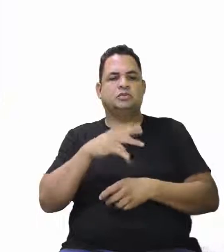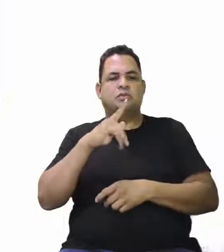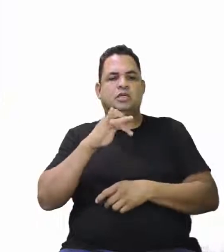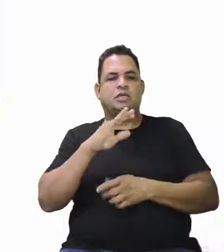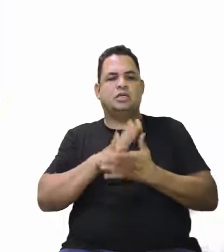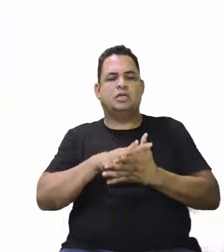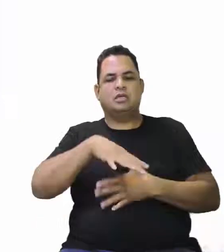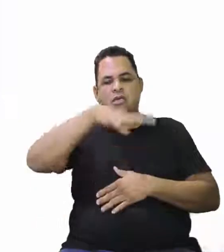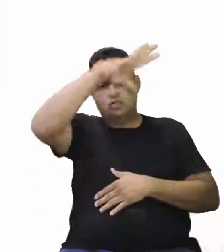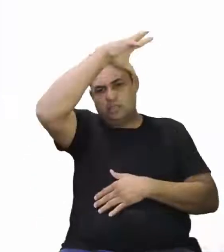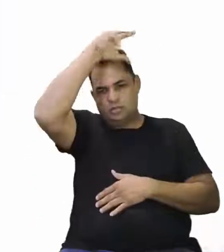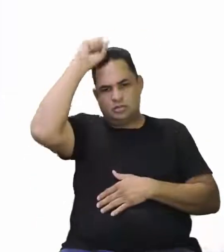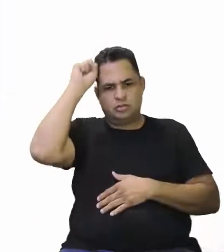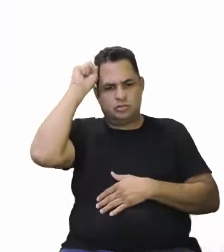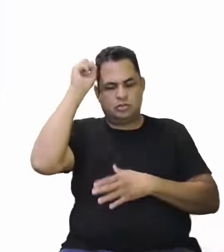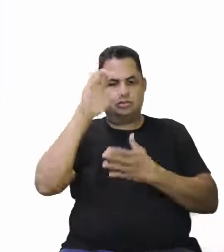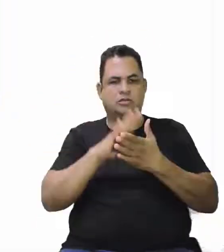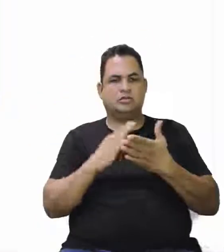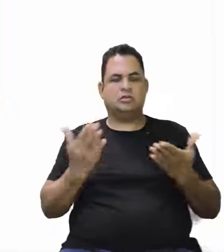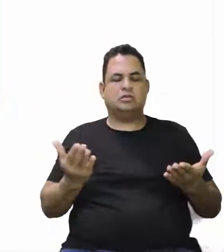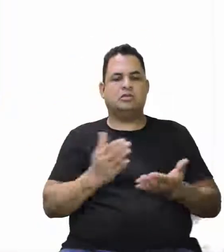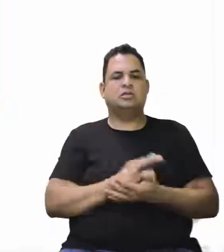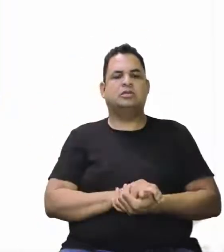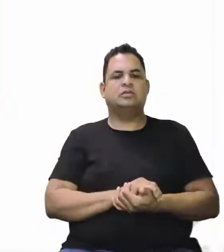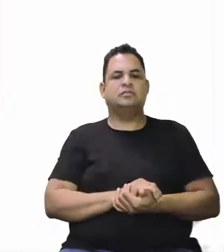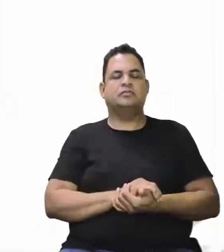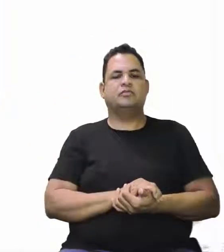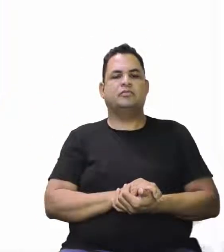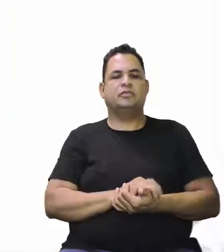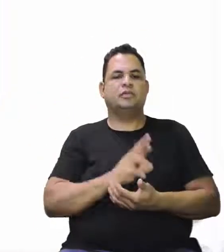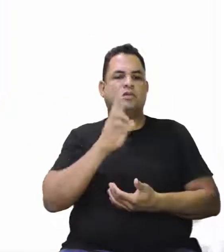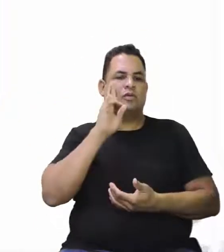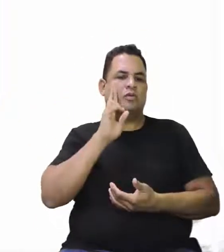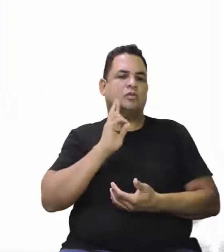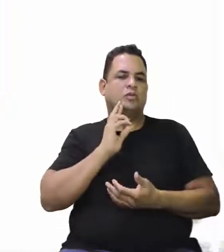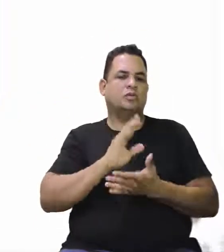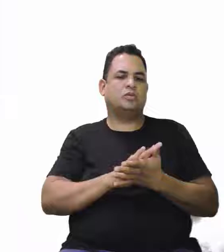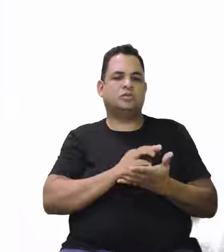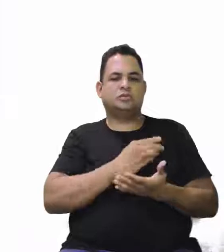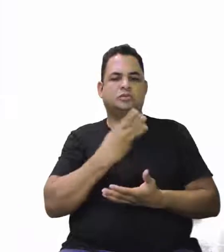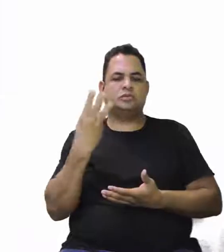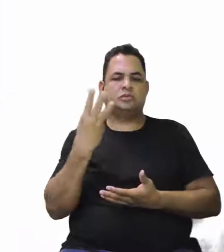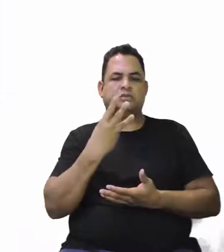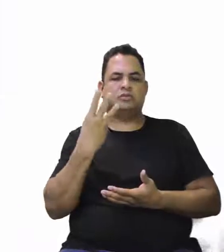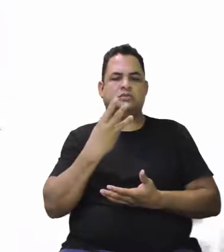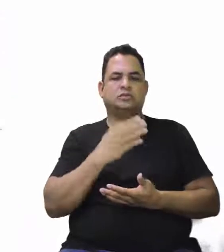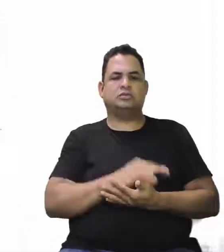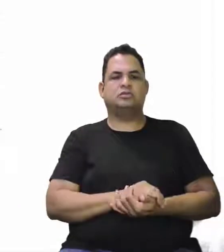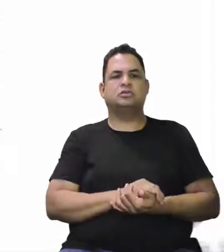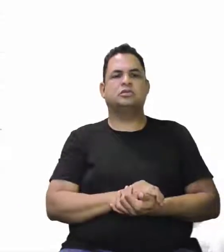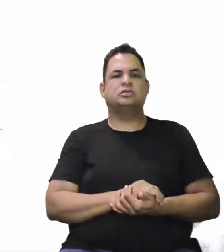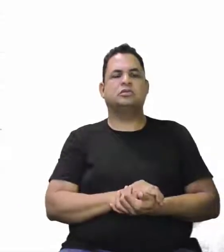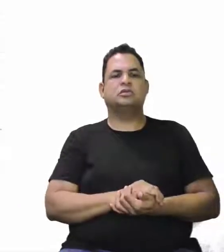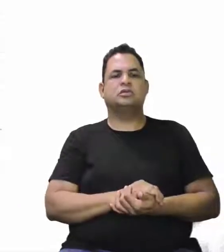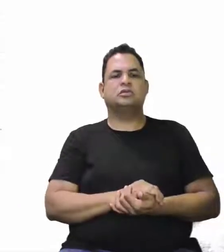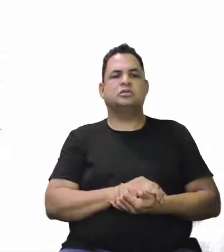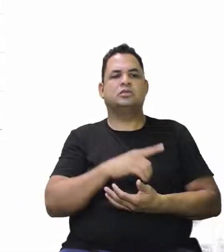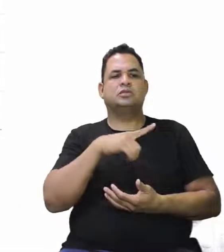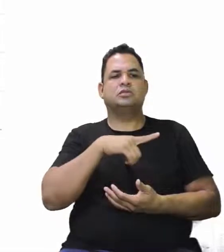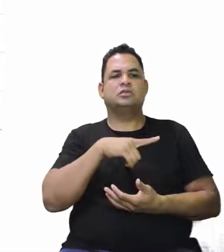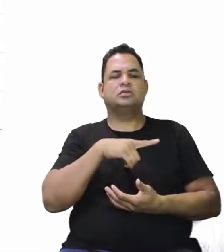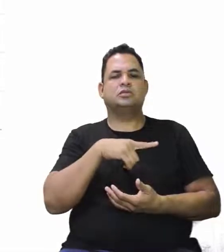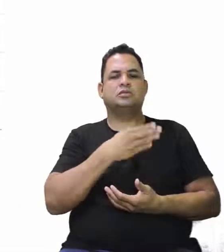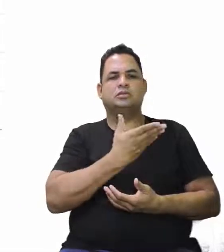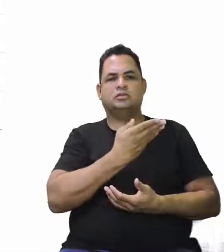do Amazonas. Então, Rondônia ocupa a terceira posição. Temos aqui